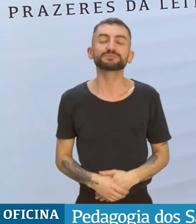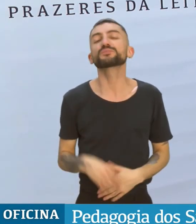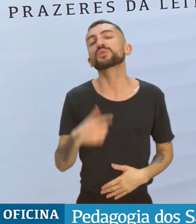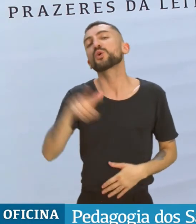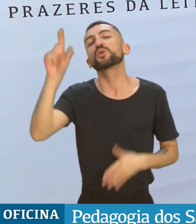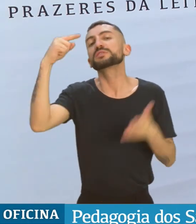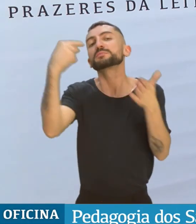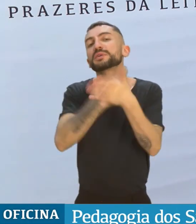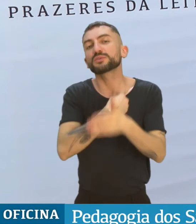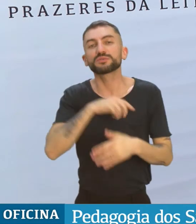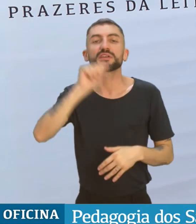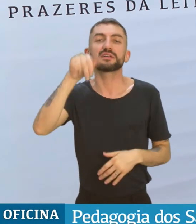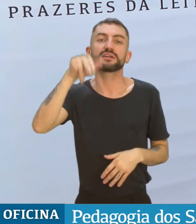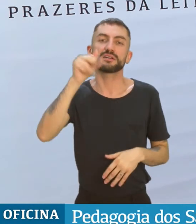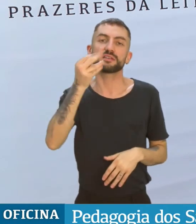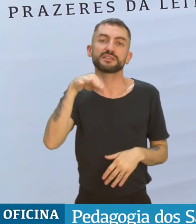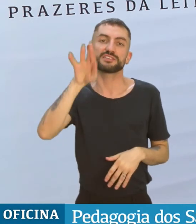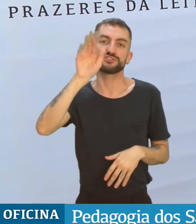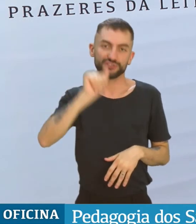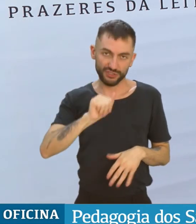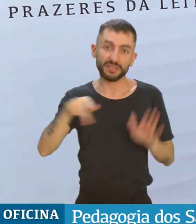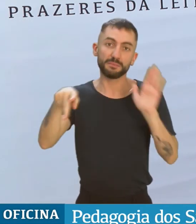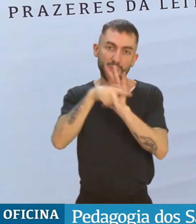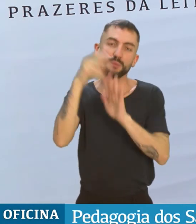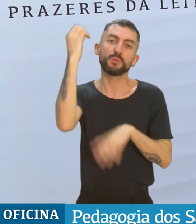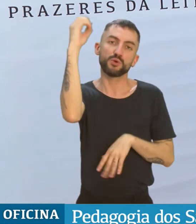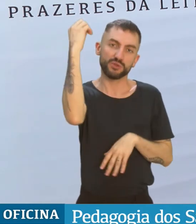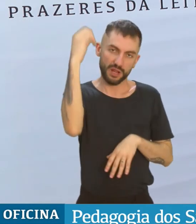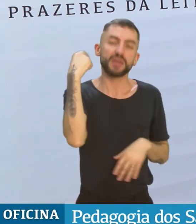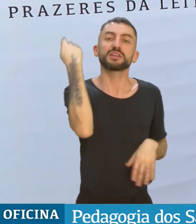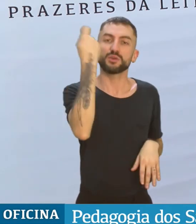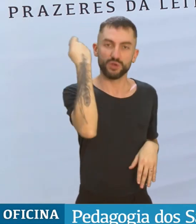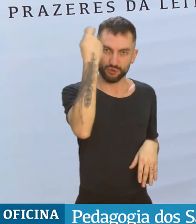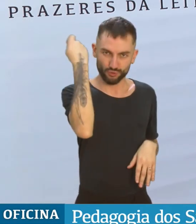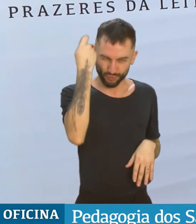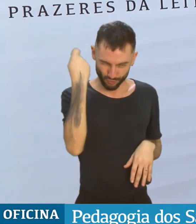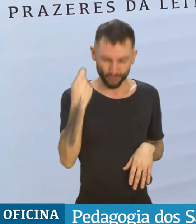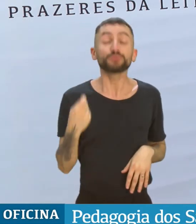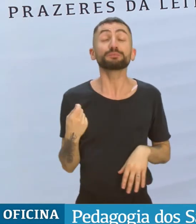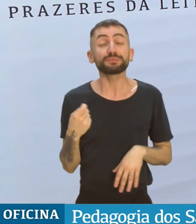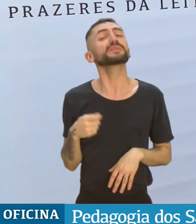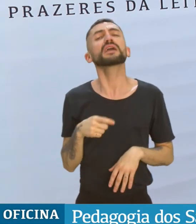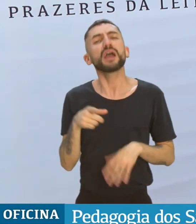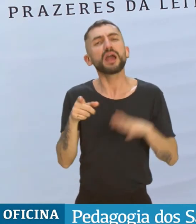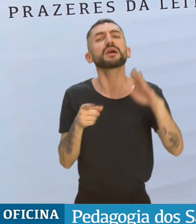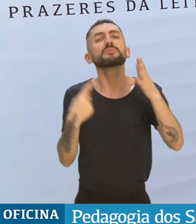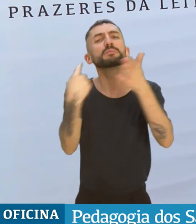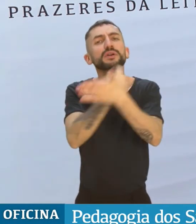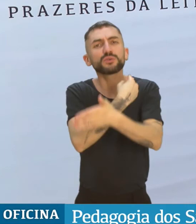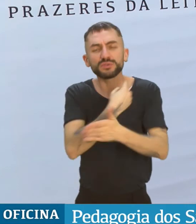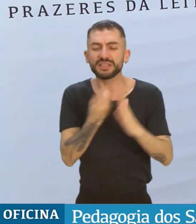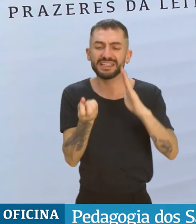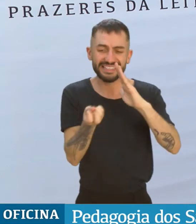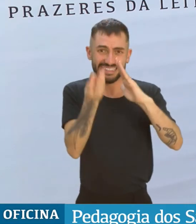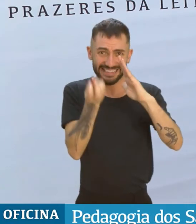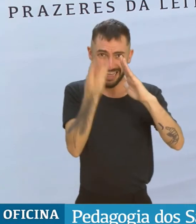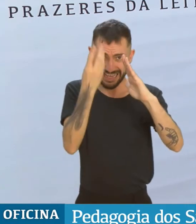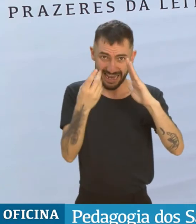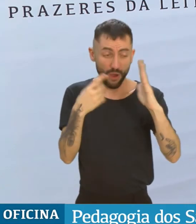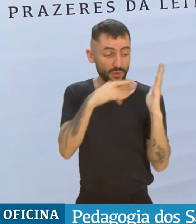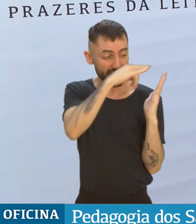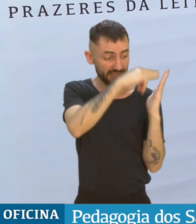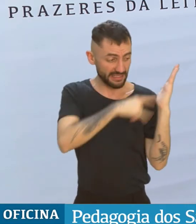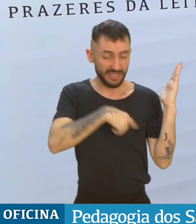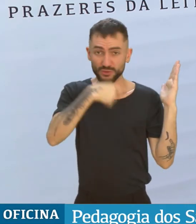Pergunta da Ana Cristina França, Porto Alegre, Rio Grande do Sul. No sarau o texto tem que ser autoral? E